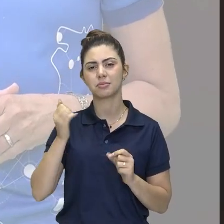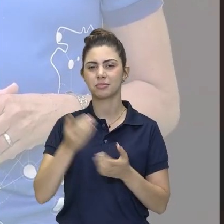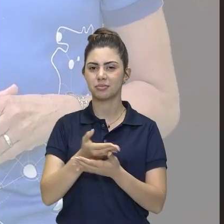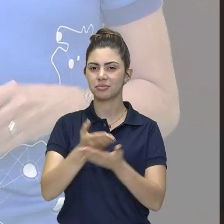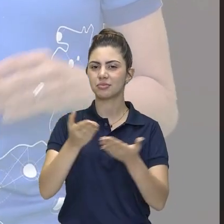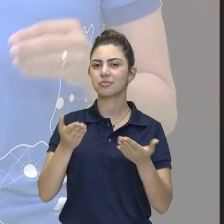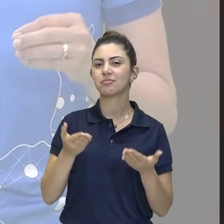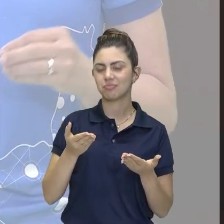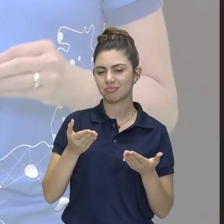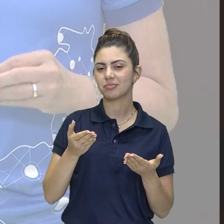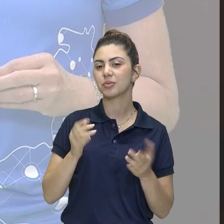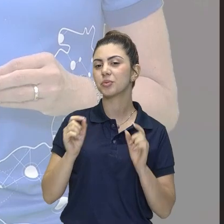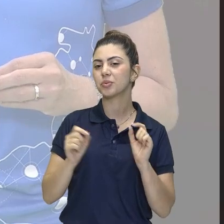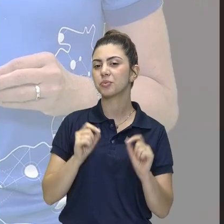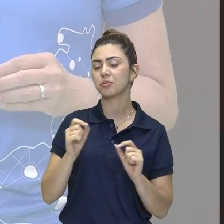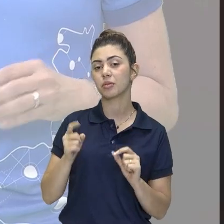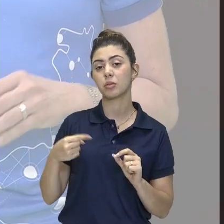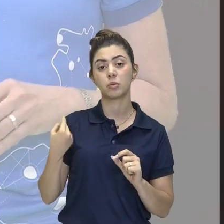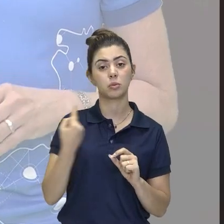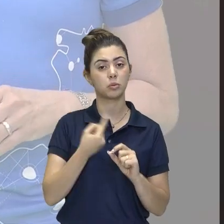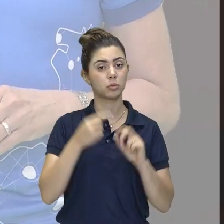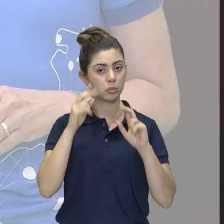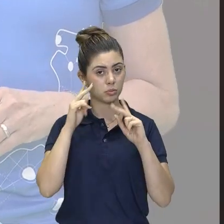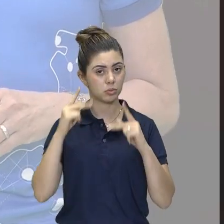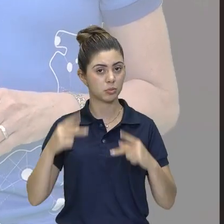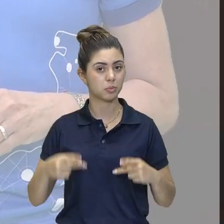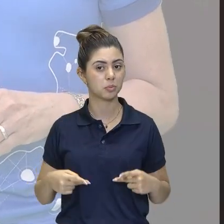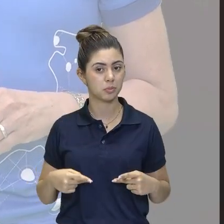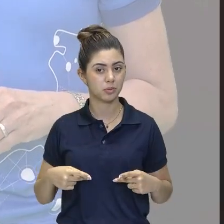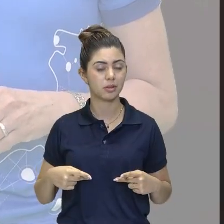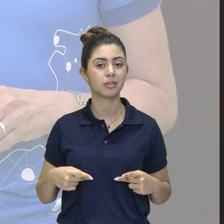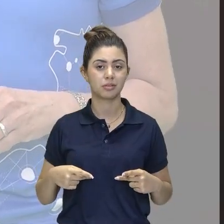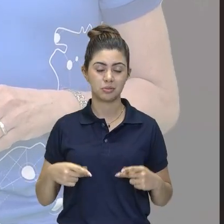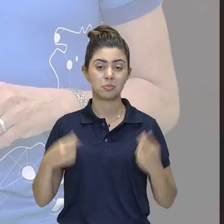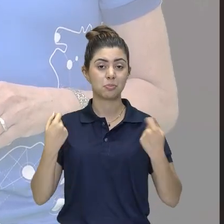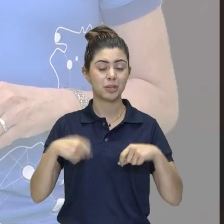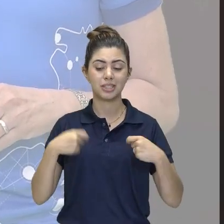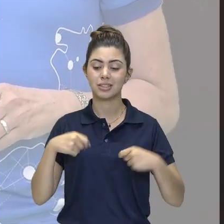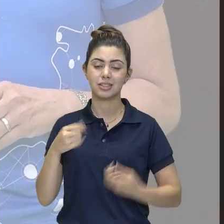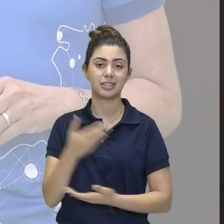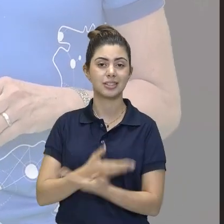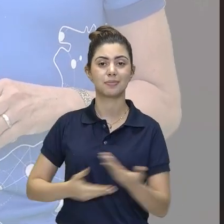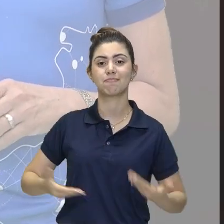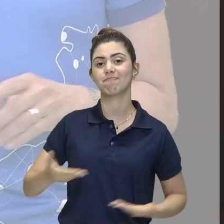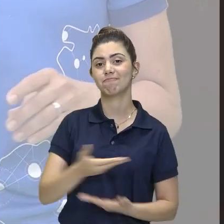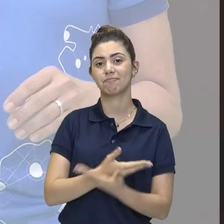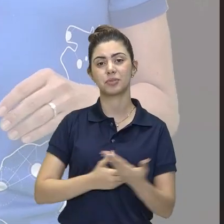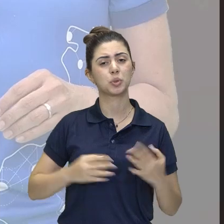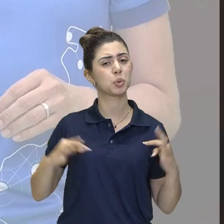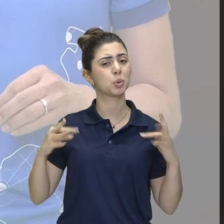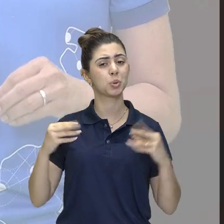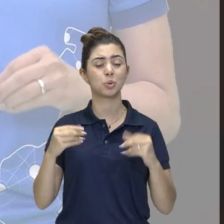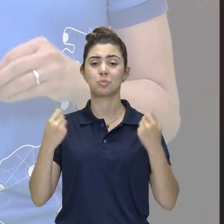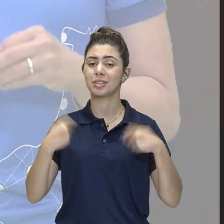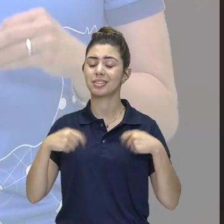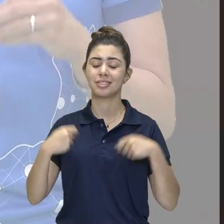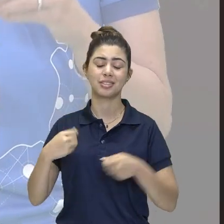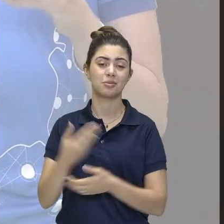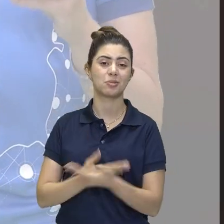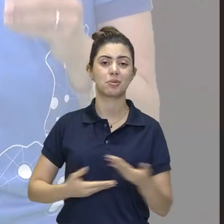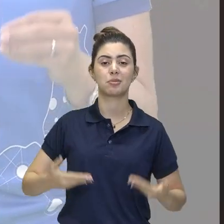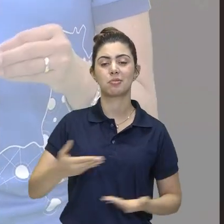já sabe. O ser humano é um ser sociável. Por isso que nós insistimos